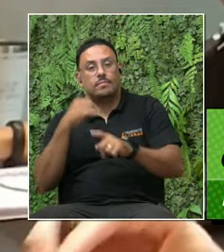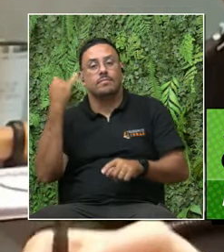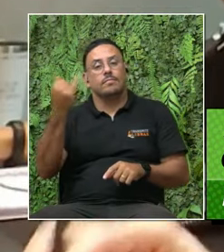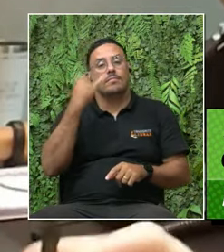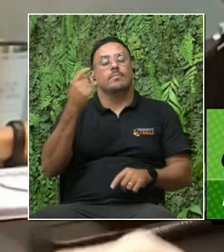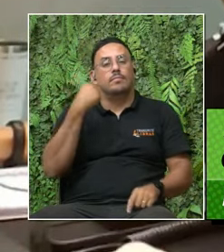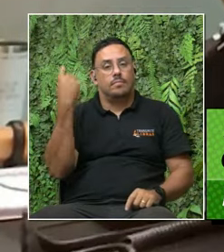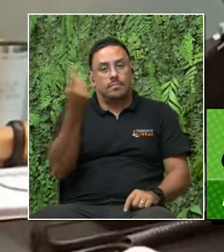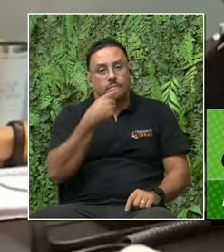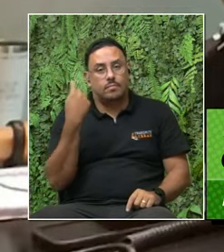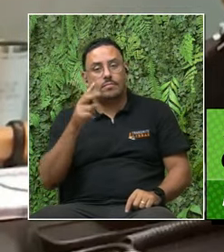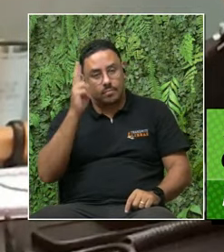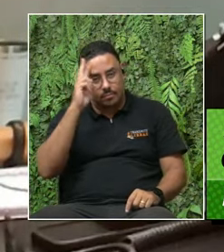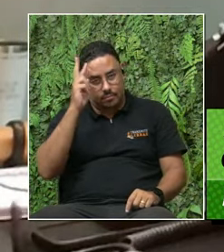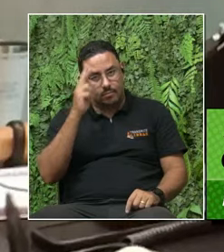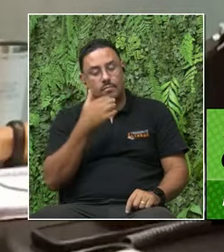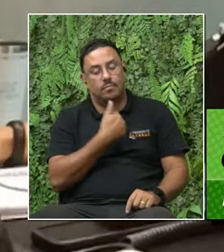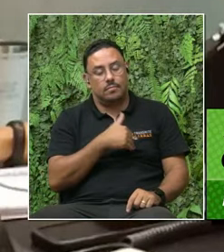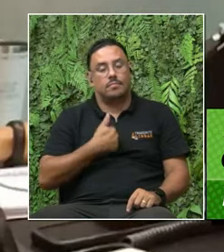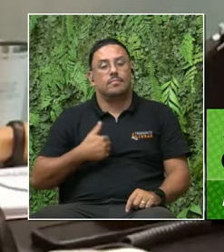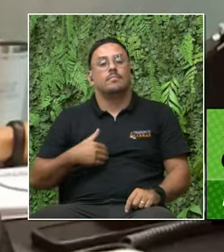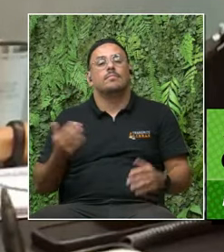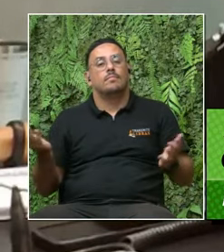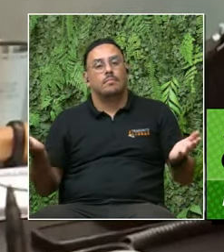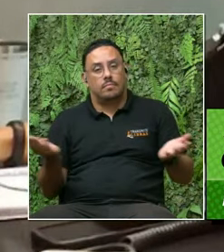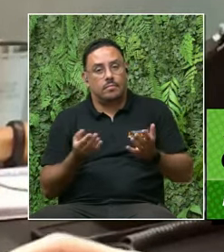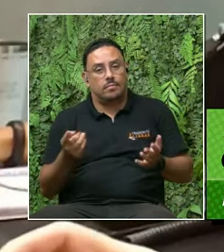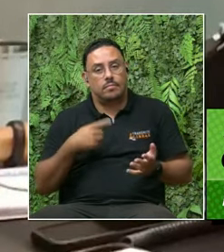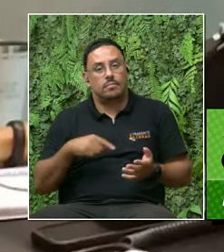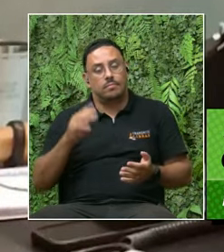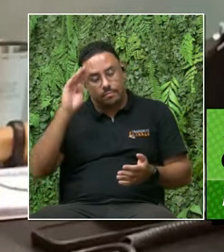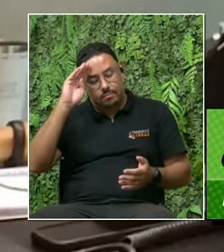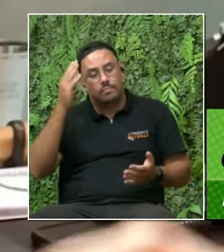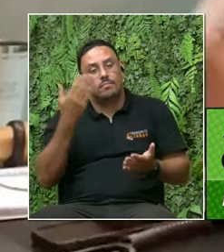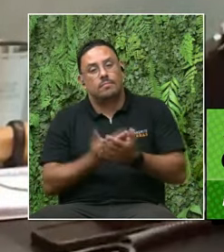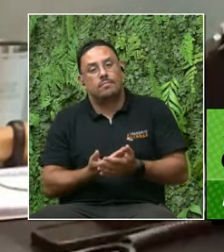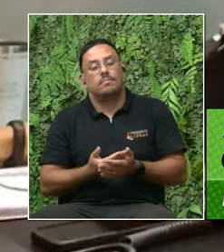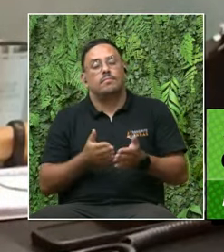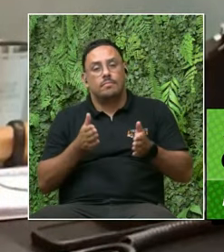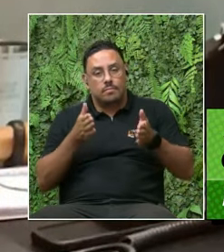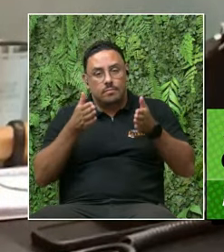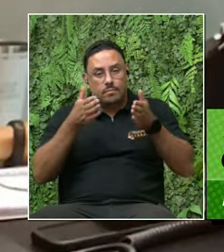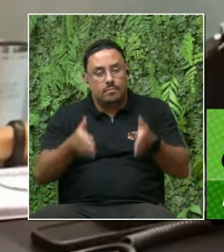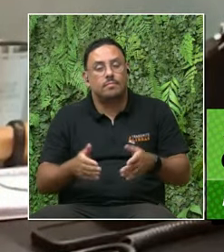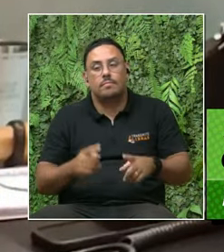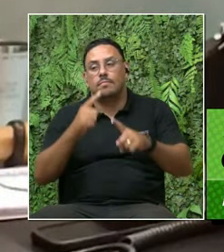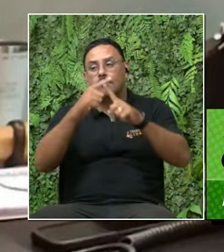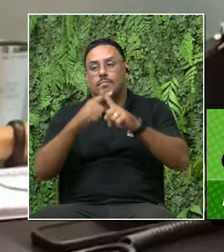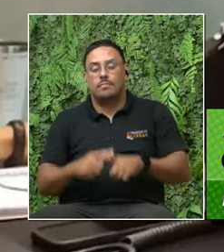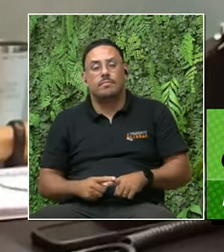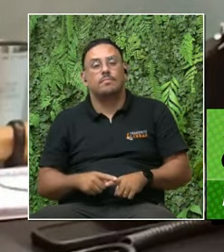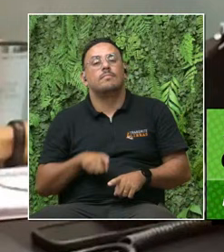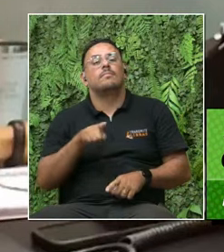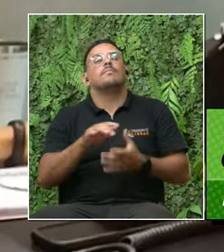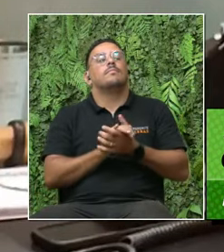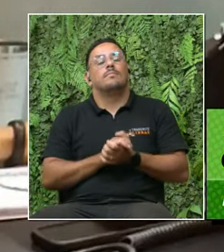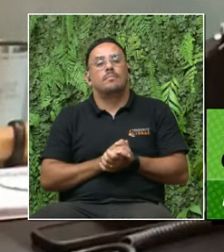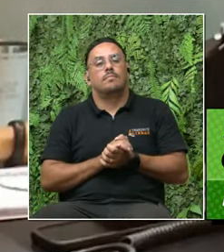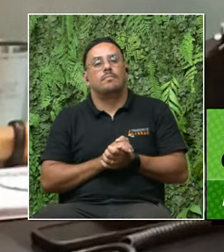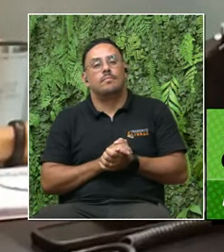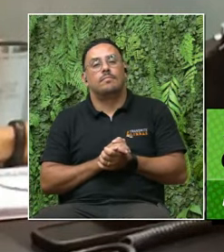importante PR nós importante pra história do Galo e agora nos dá muita confiança para chegar na competição e nas outras competições e